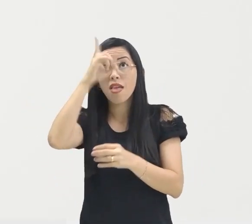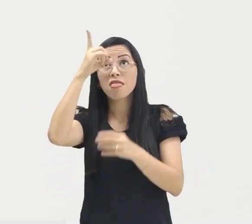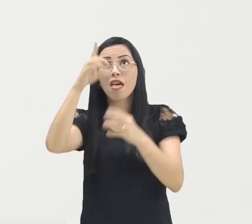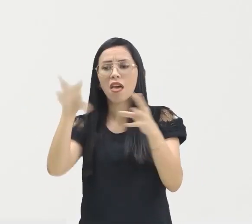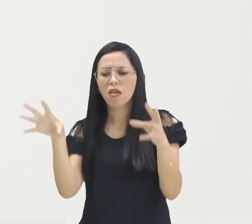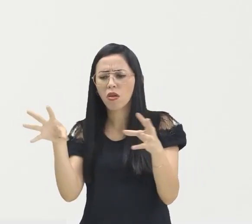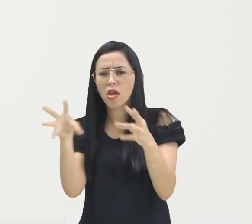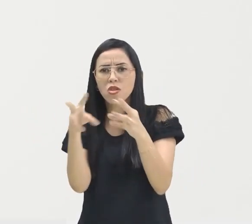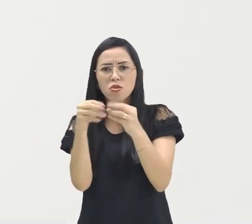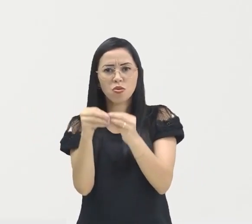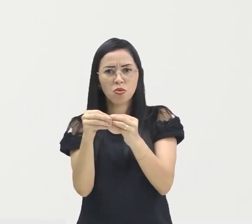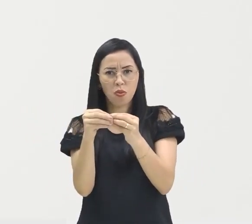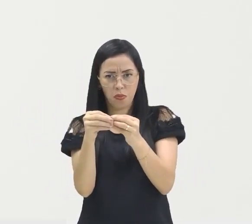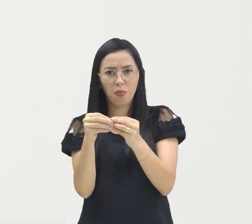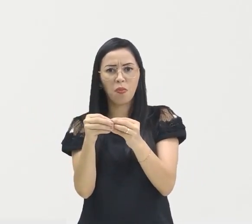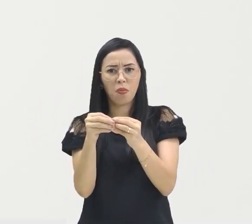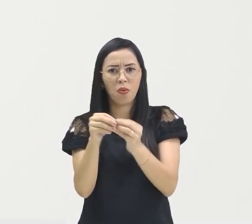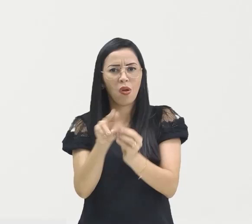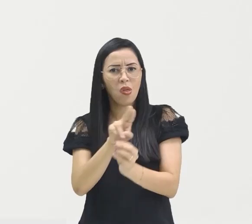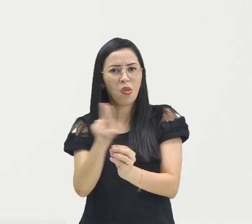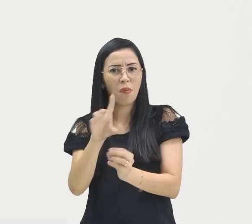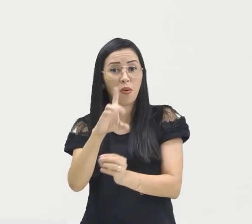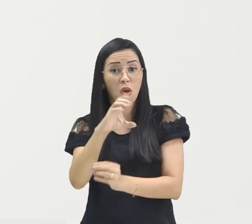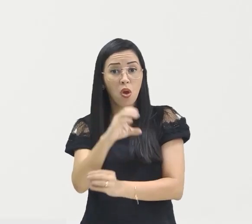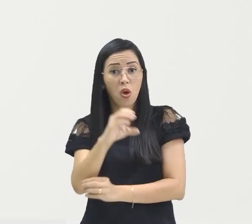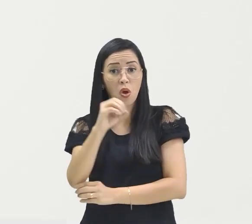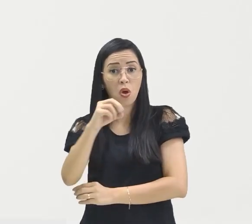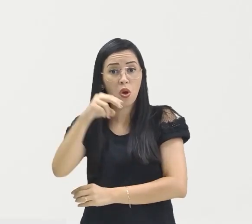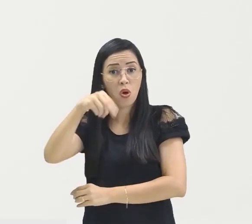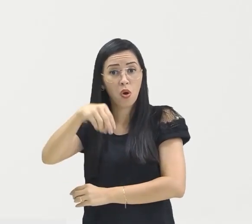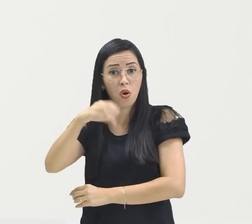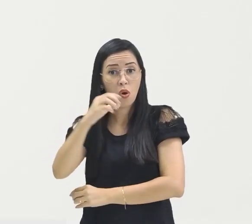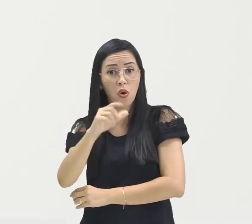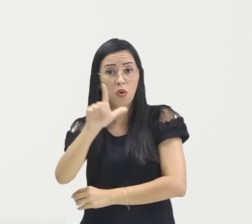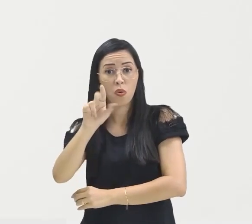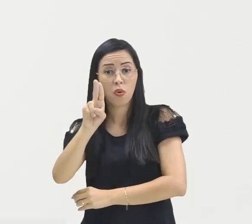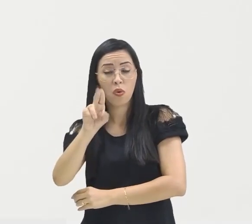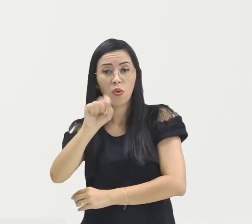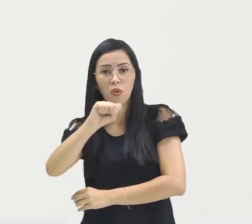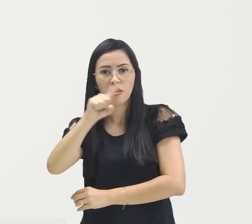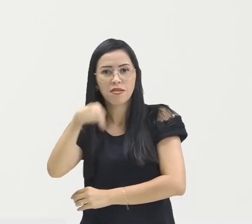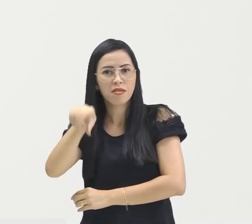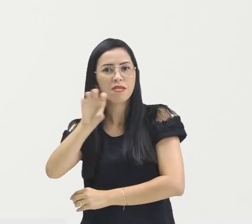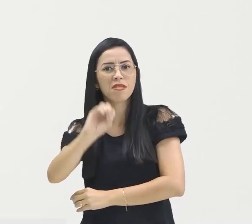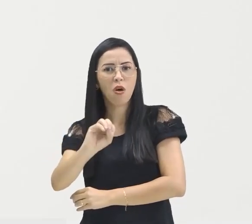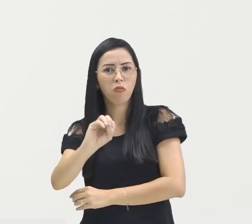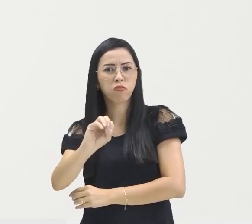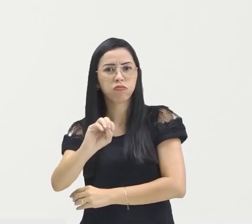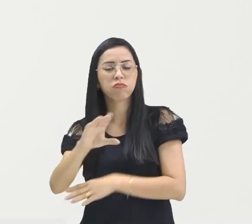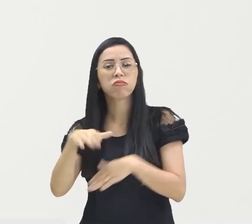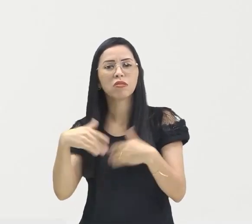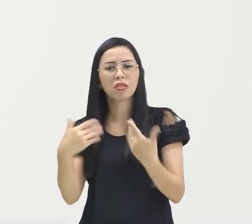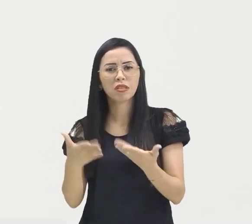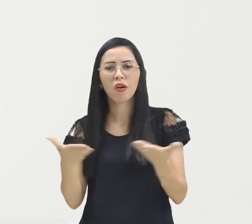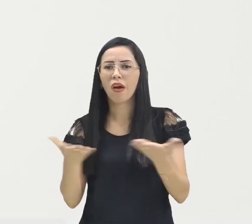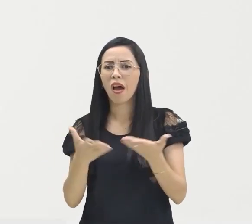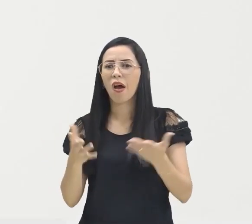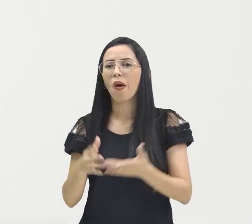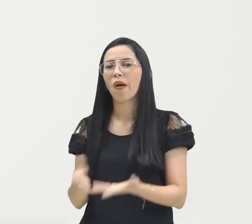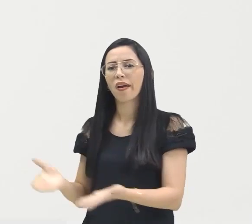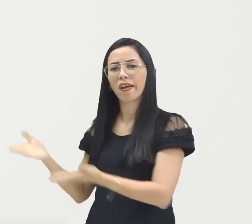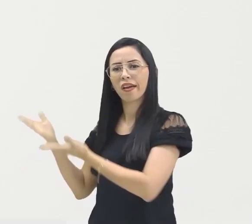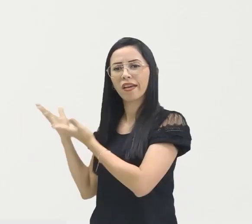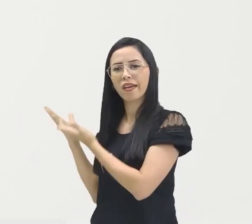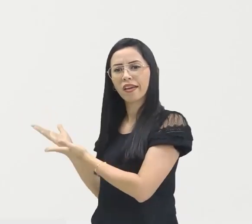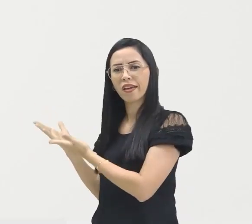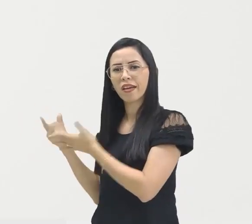Tal conclusão funciona com o fechamento daquilo que foi exposto. E aqui, ó, eu trago o exemplo do nosso